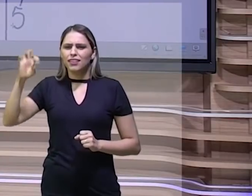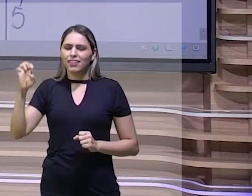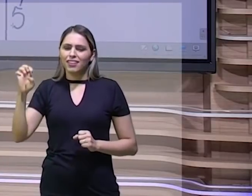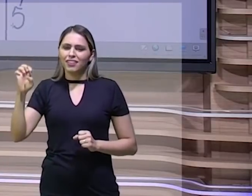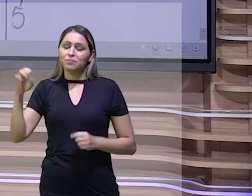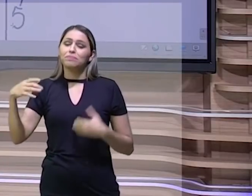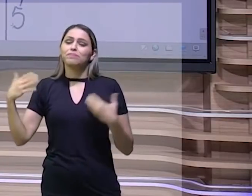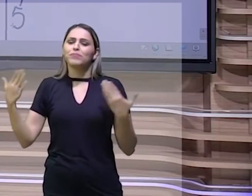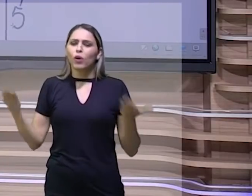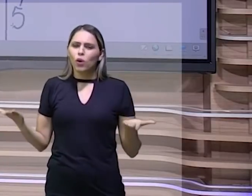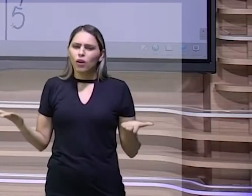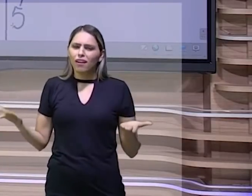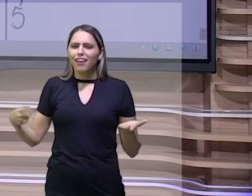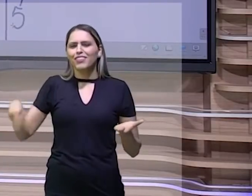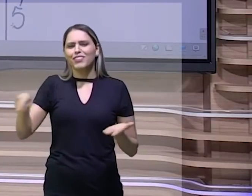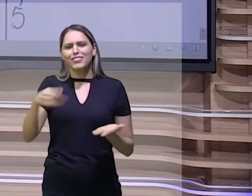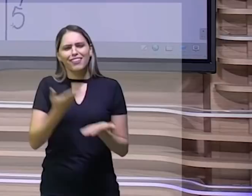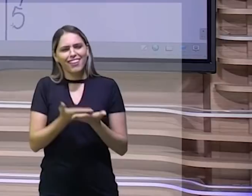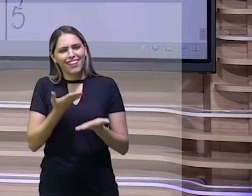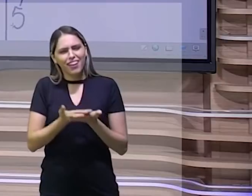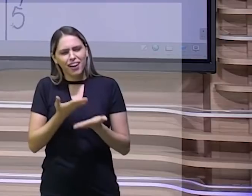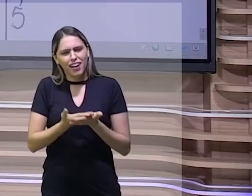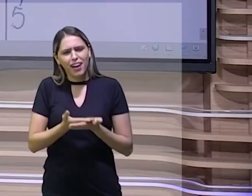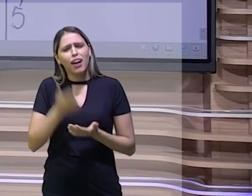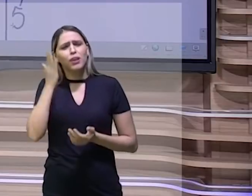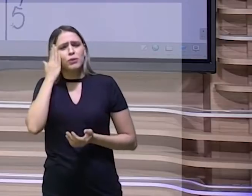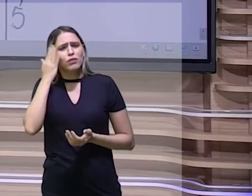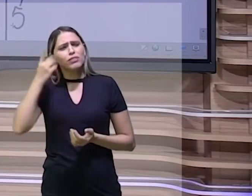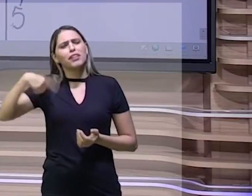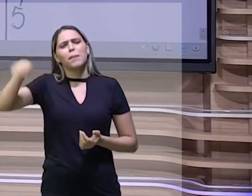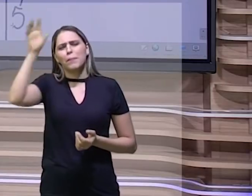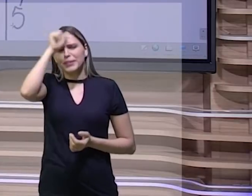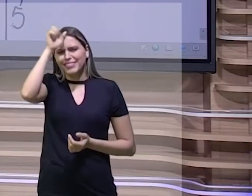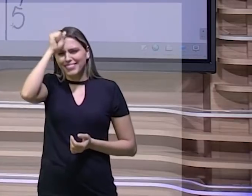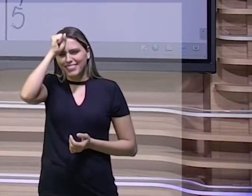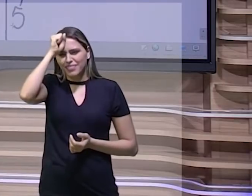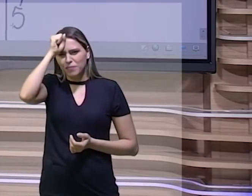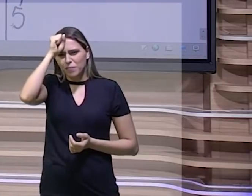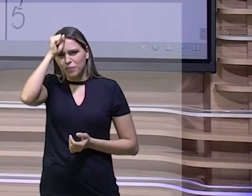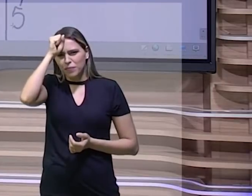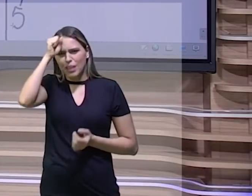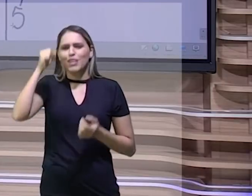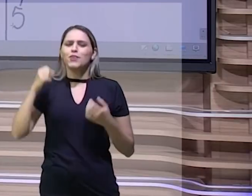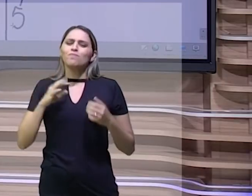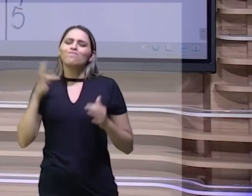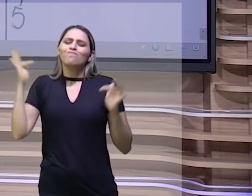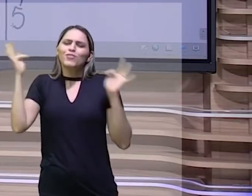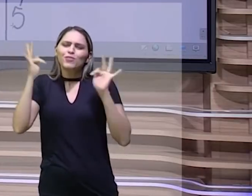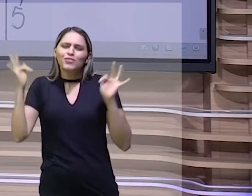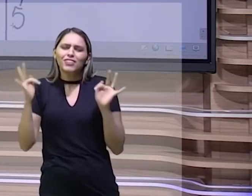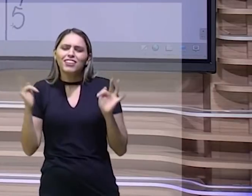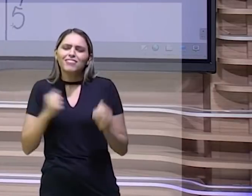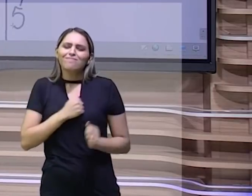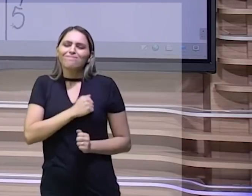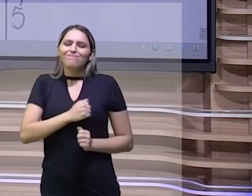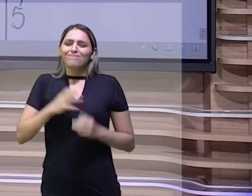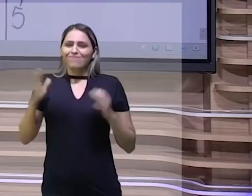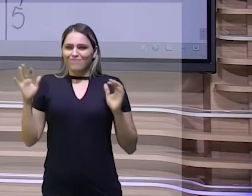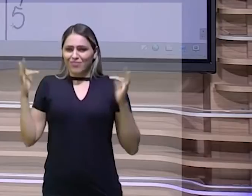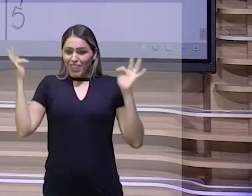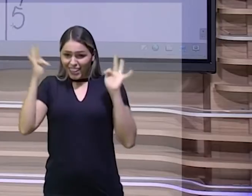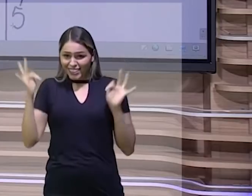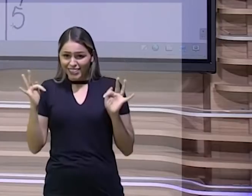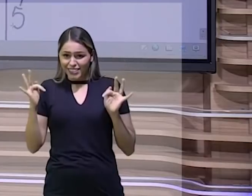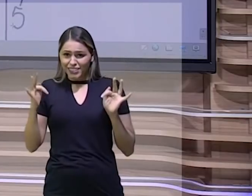nossa aula. Sei que você aprendeu muito com isso. Estamos muito felizes, muito felizes